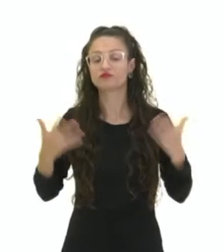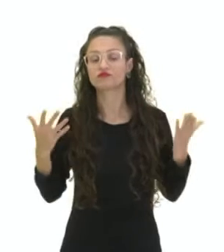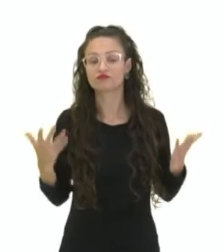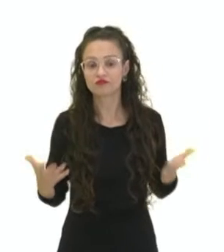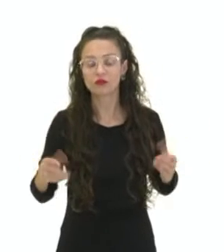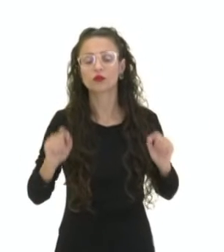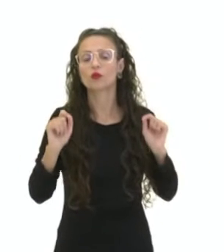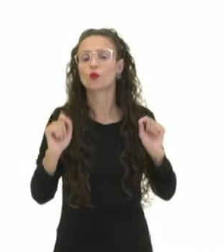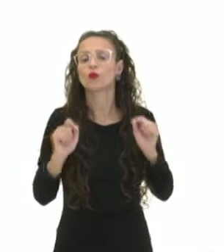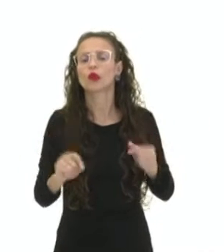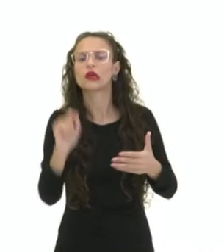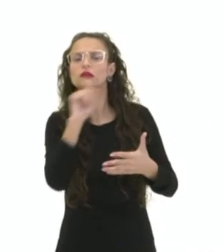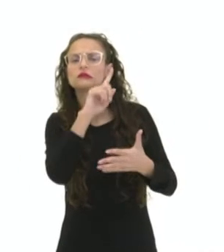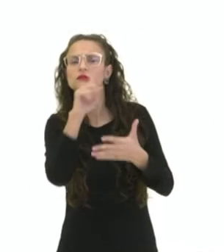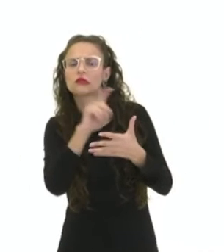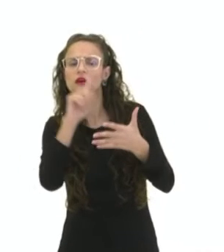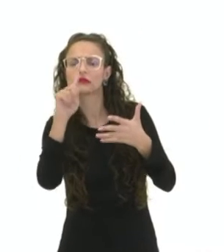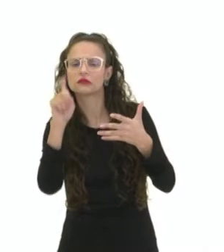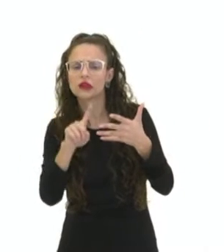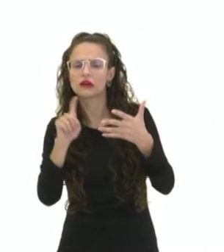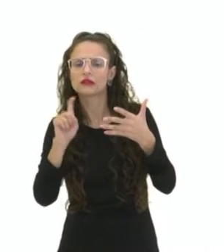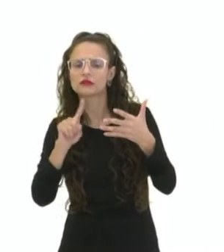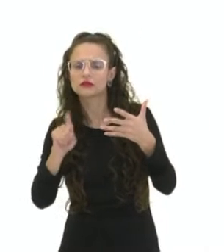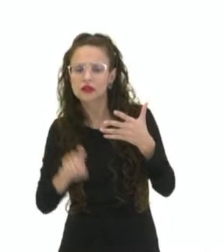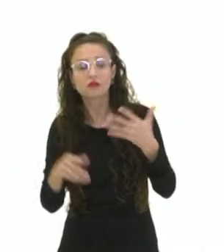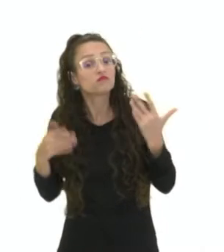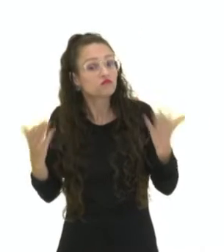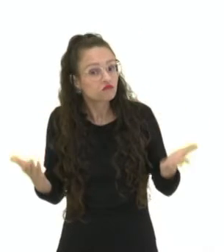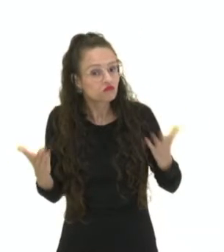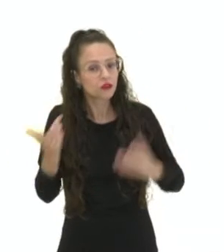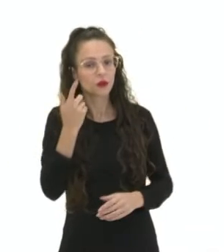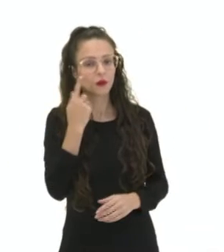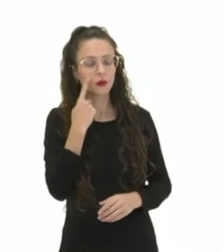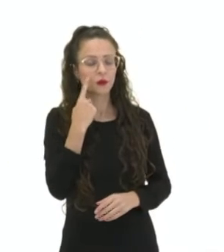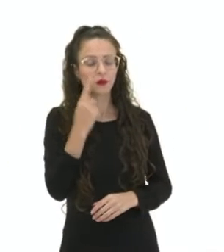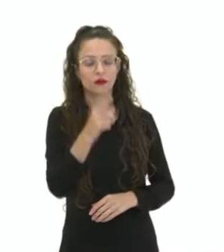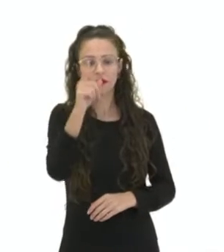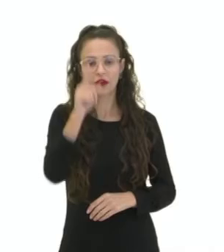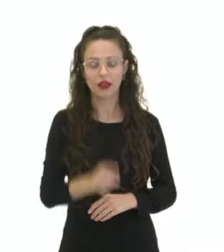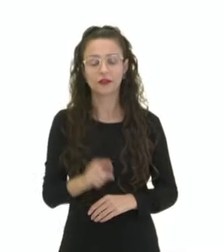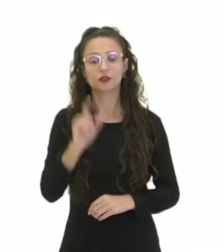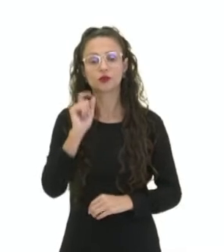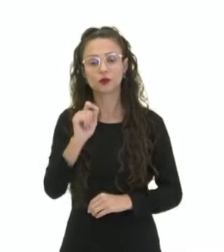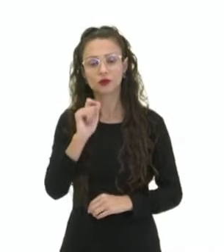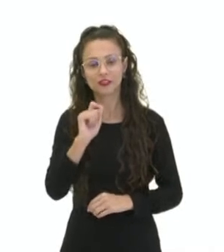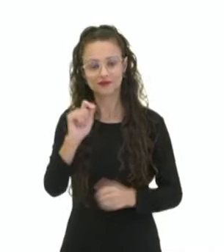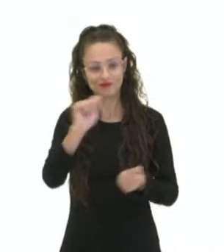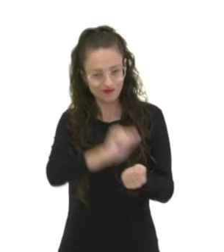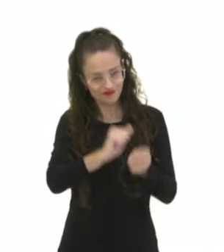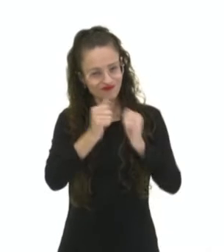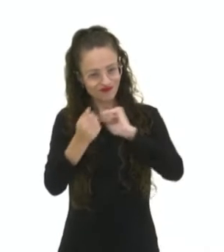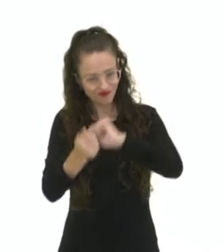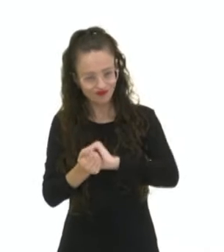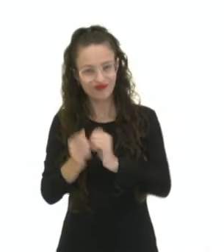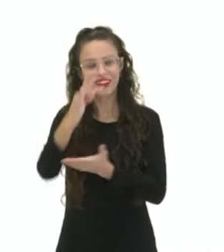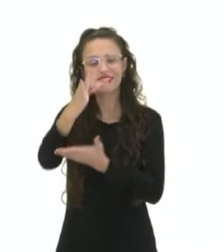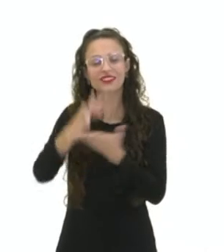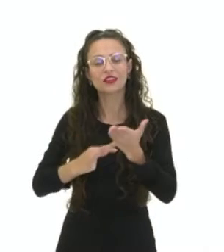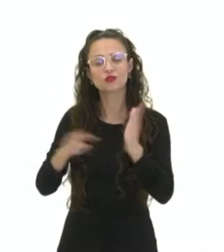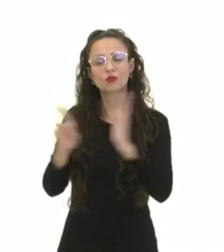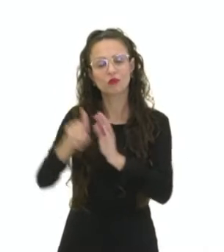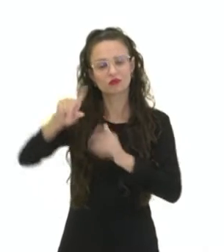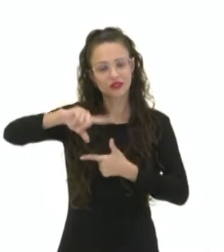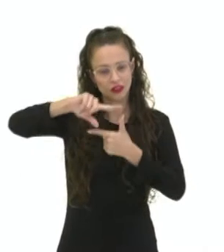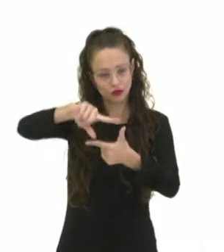as hipóteses que você levanta? Então, ele é uma paródia de contos de fadas tradicionais, por